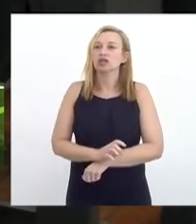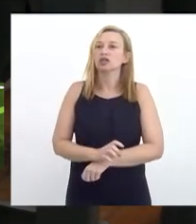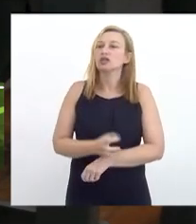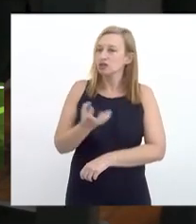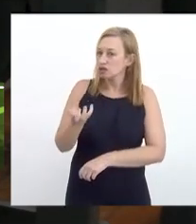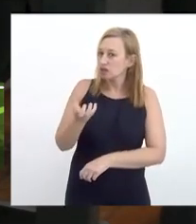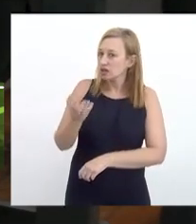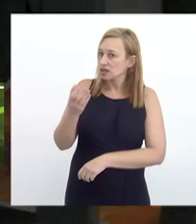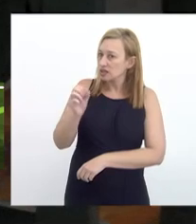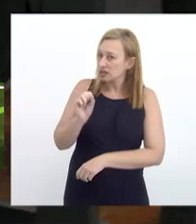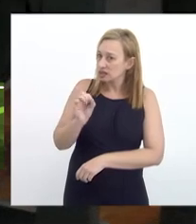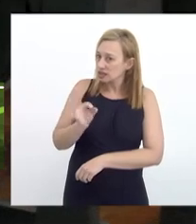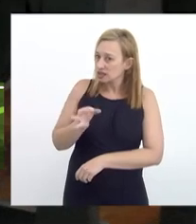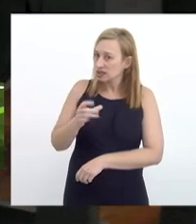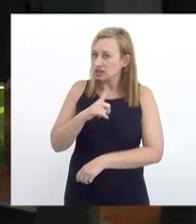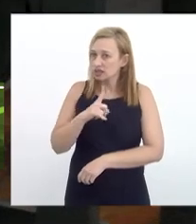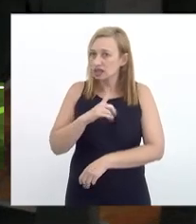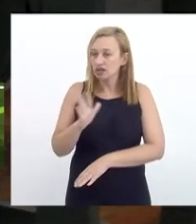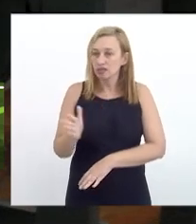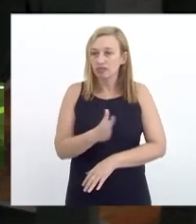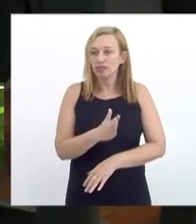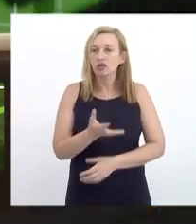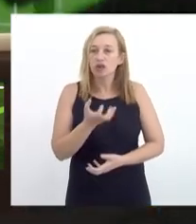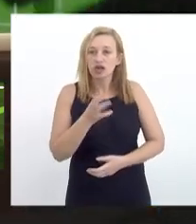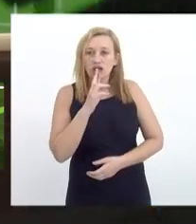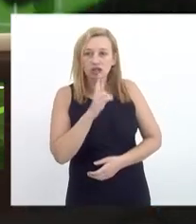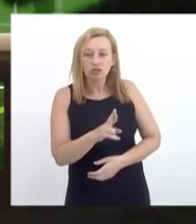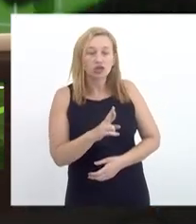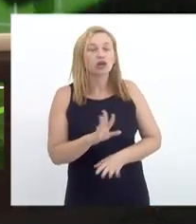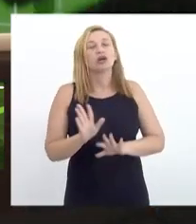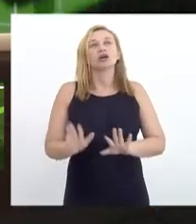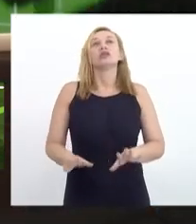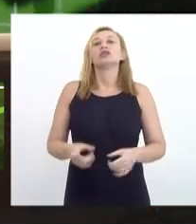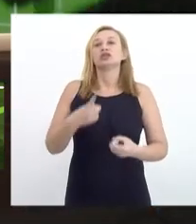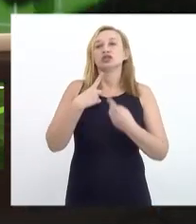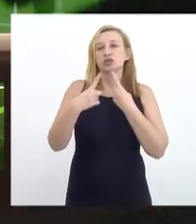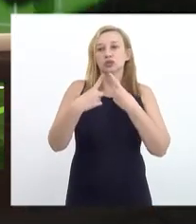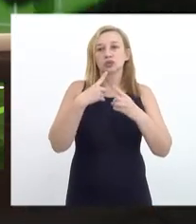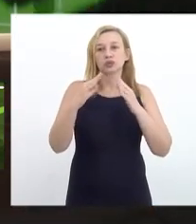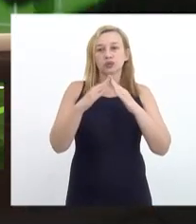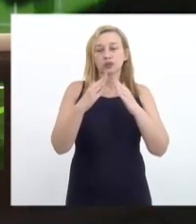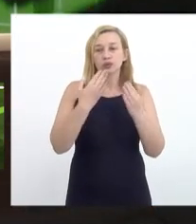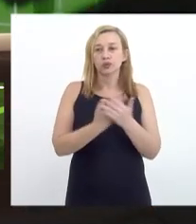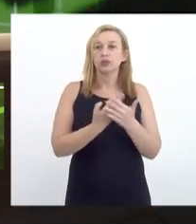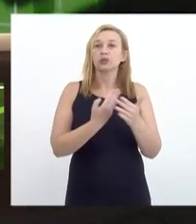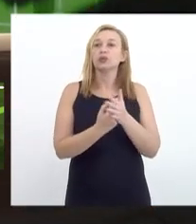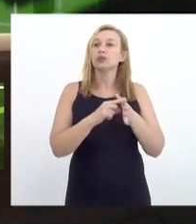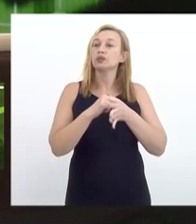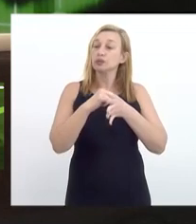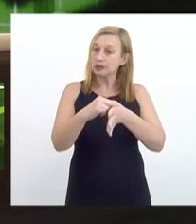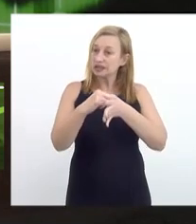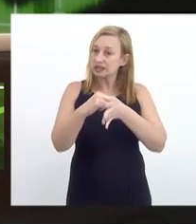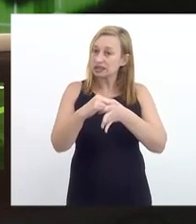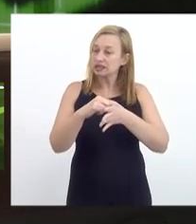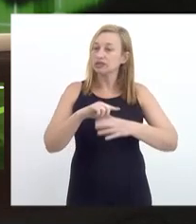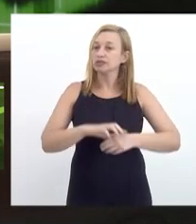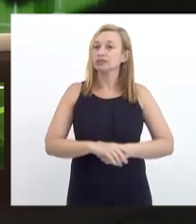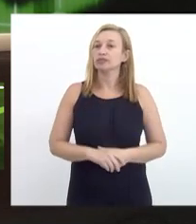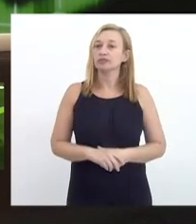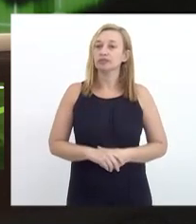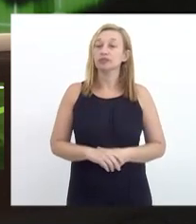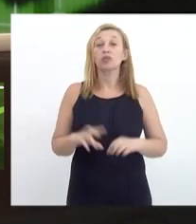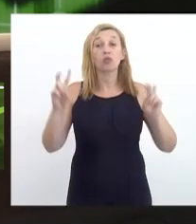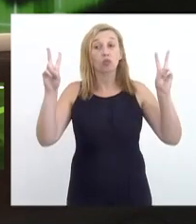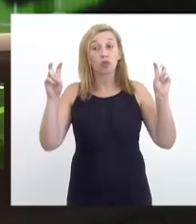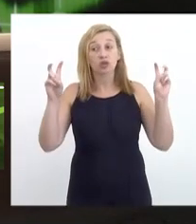Confirmar contigo Olha só Nós estamos aqui Para discutir No colégio de líderes Líderes A